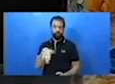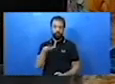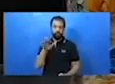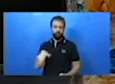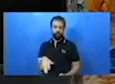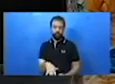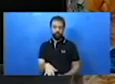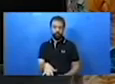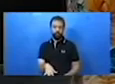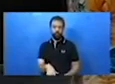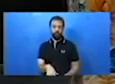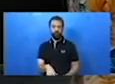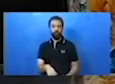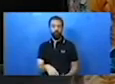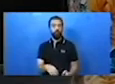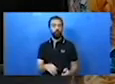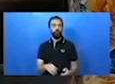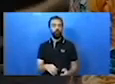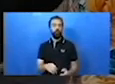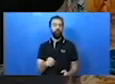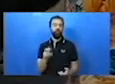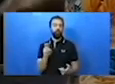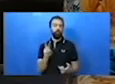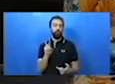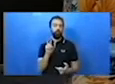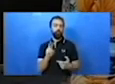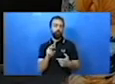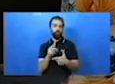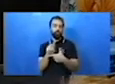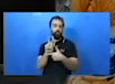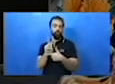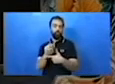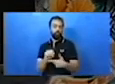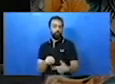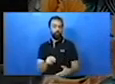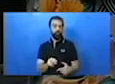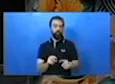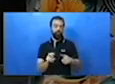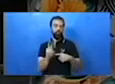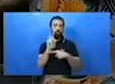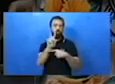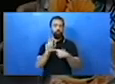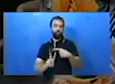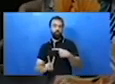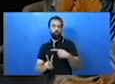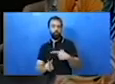aqui, olha, ó. Quantas partes eu vou dividir? 2. E quantas partes eu vou